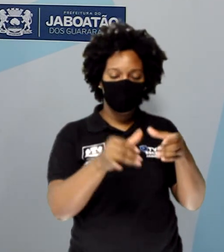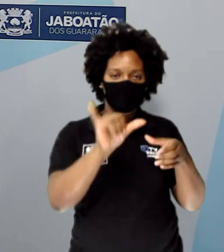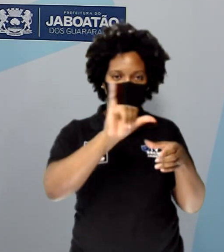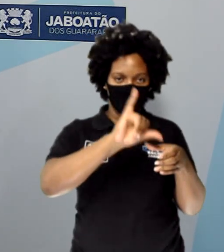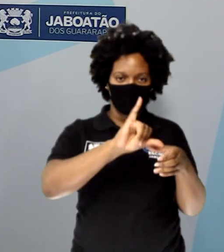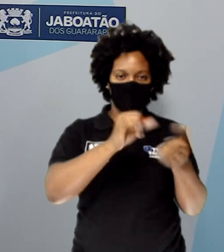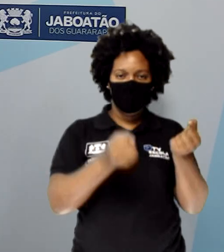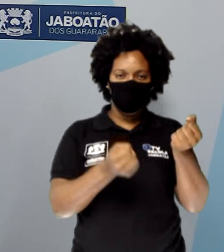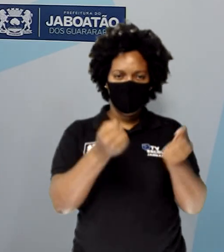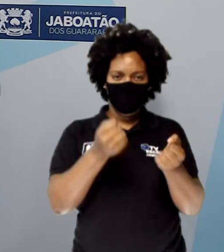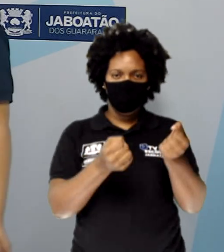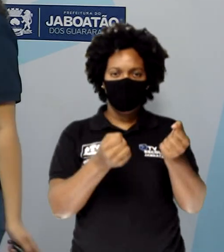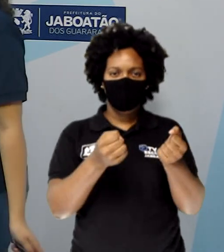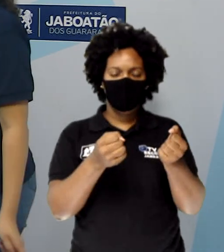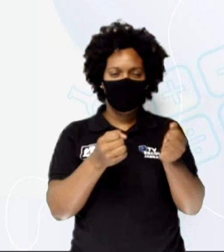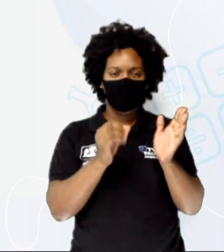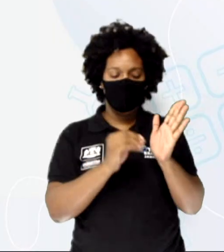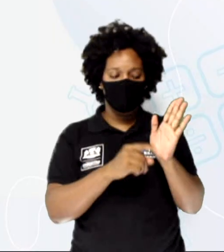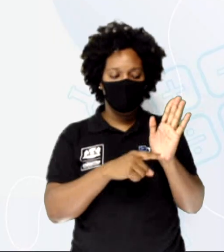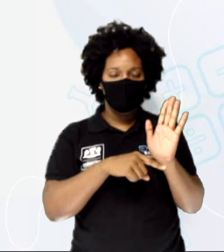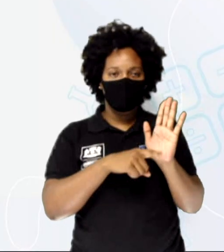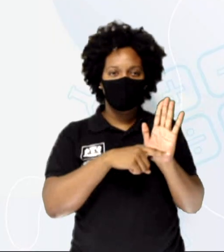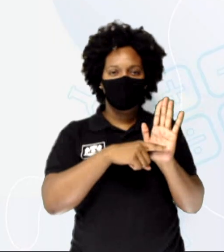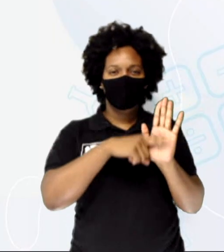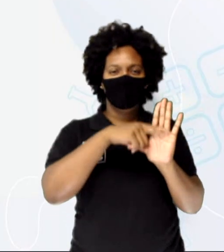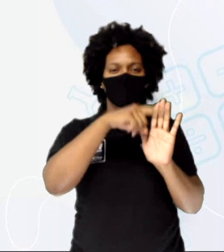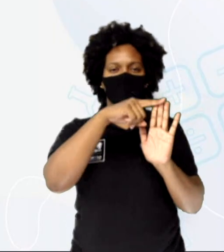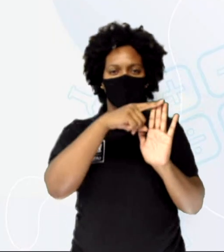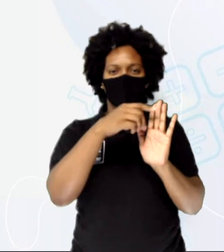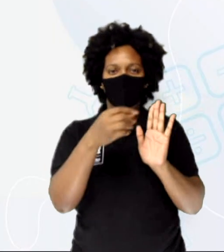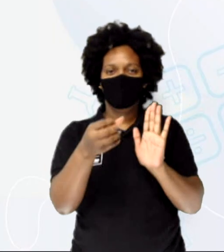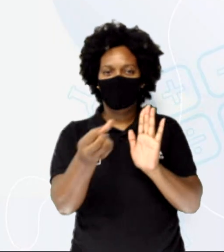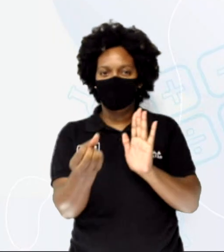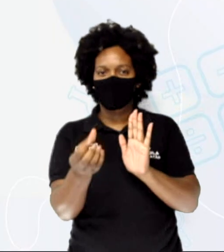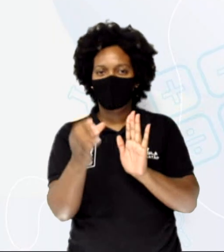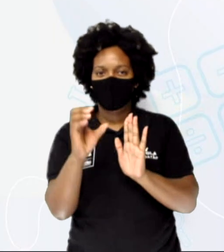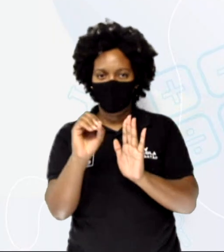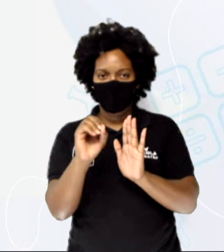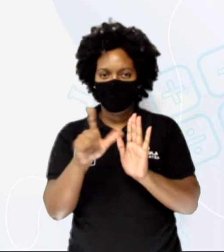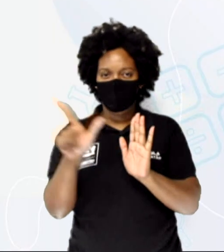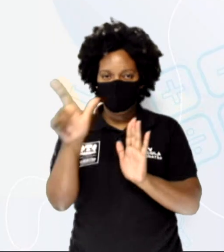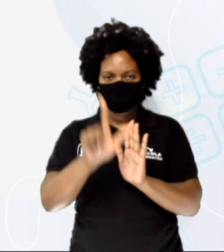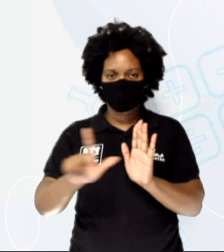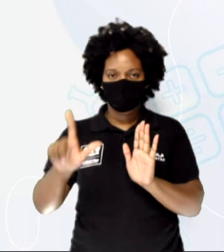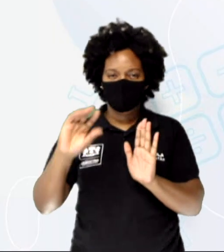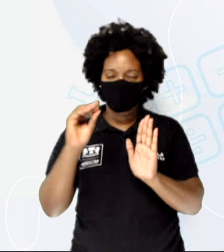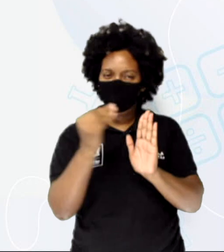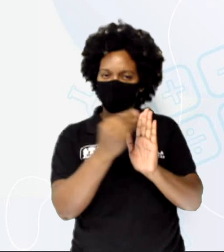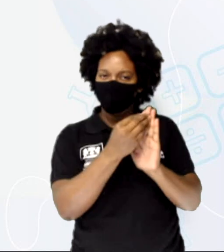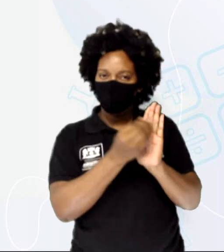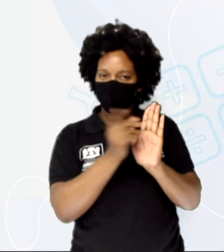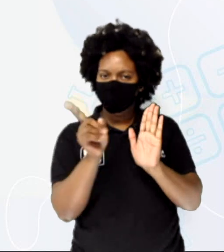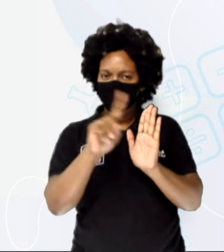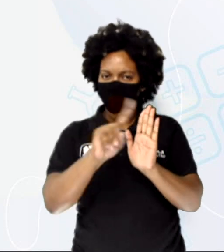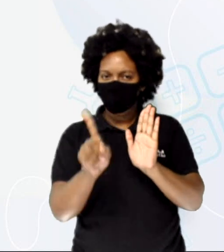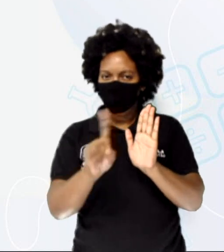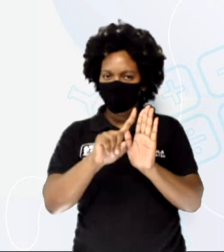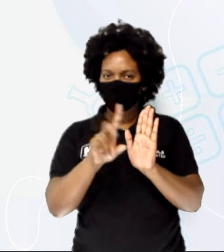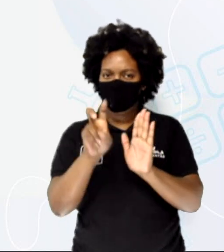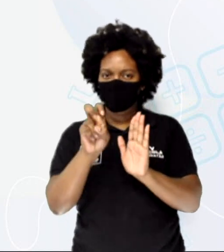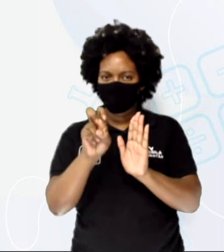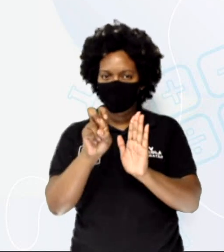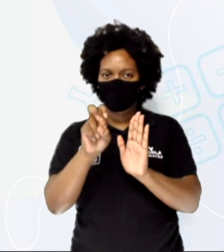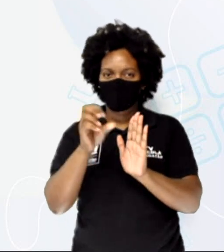um carro tem medida de capacidade de 60 litros. O marcador de combustível está indicando 5/6 do